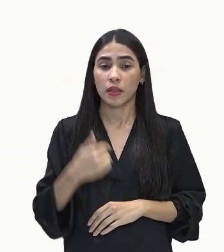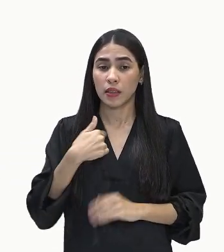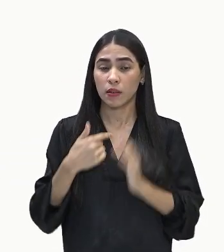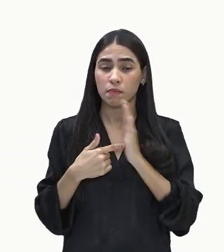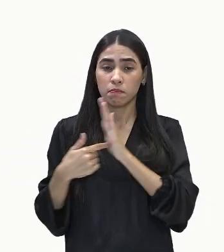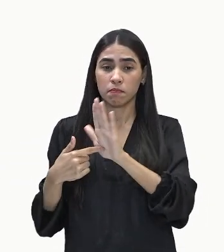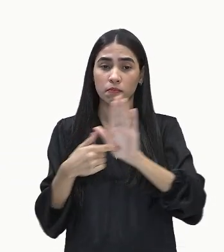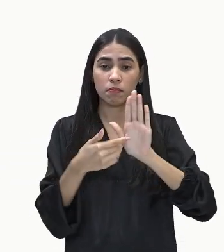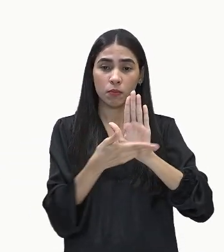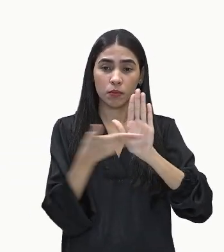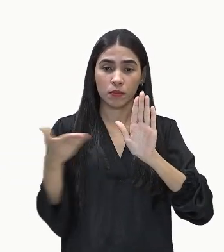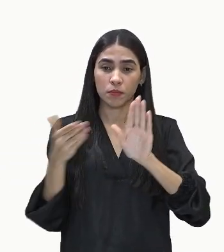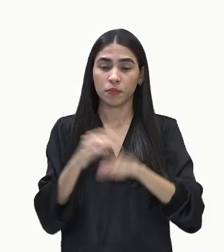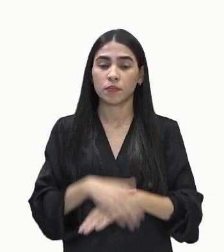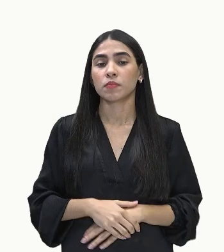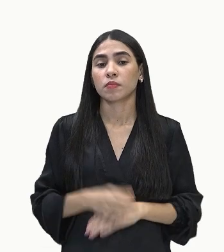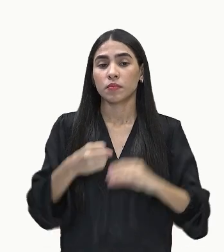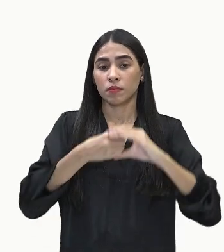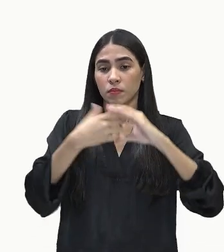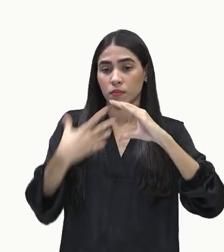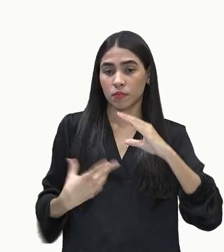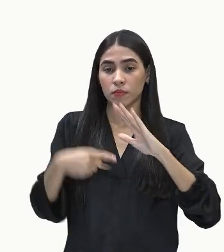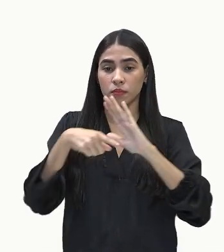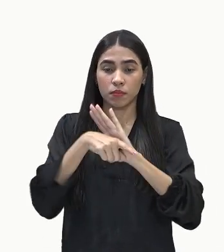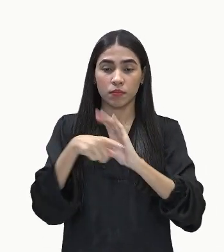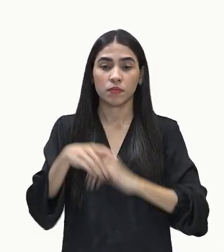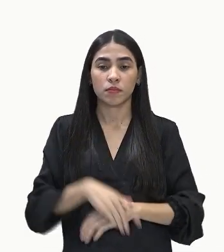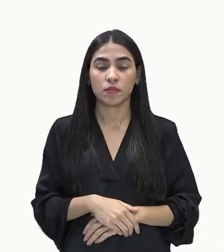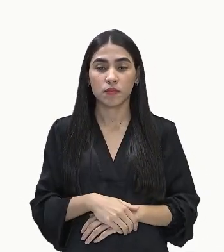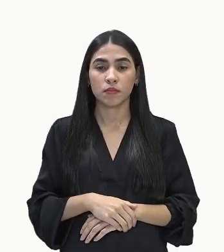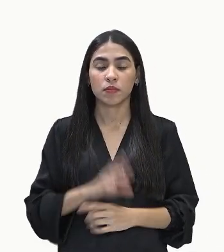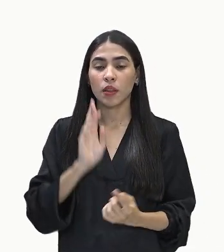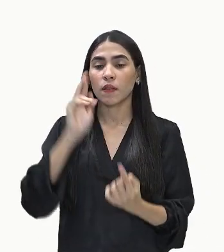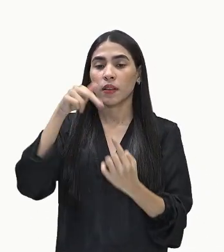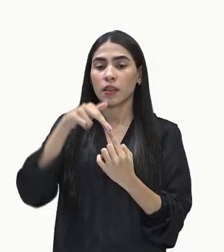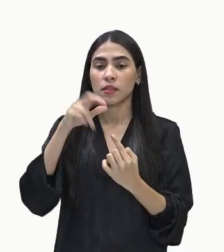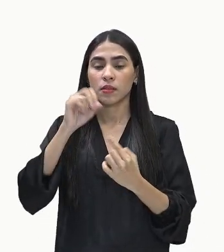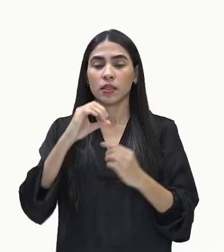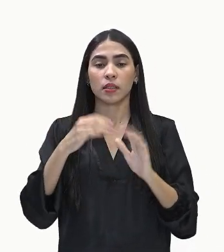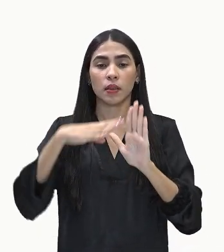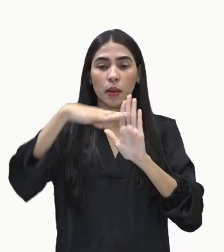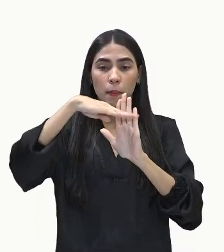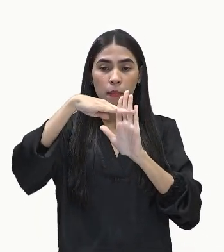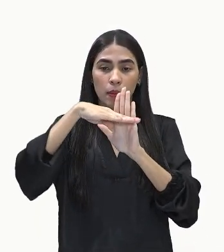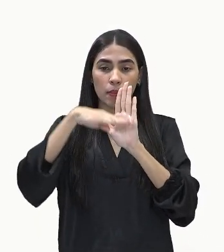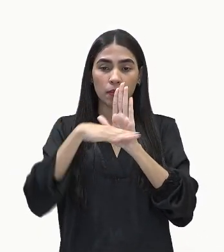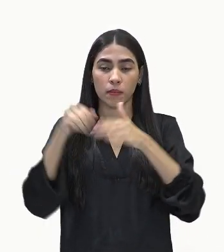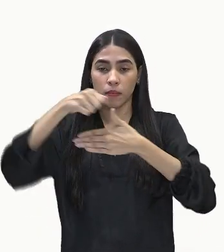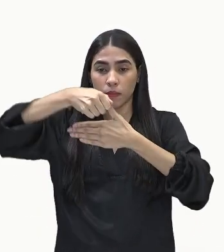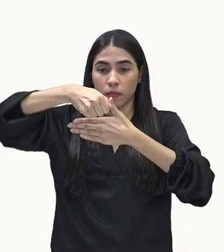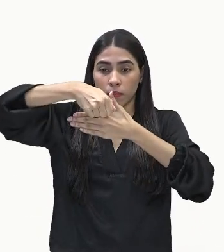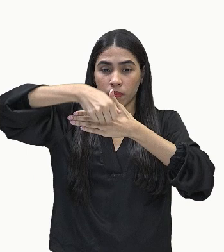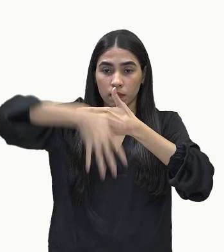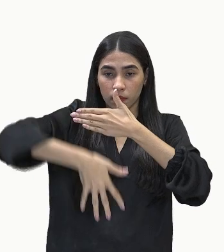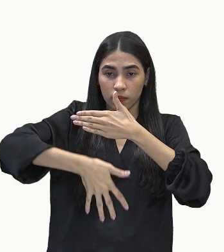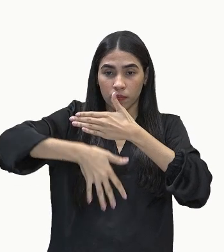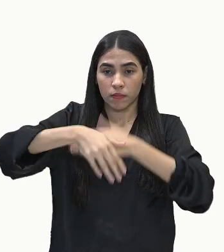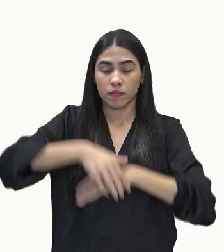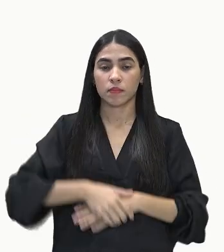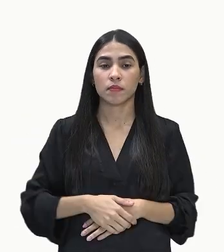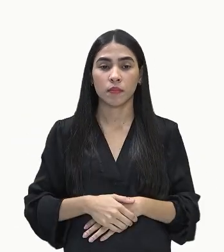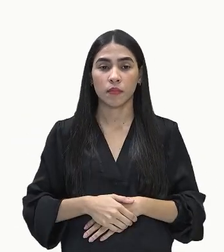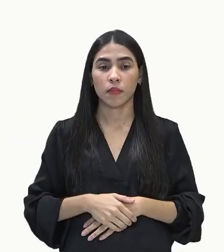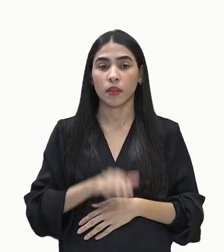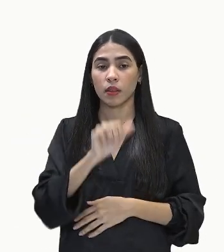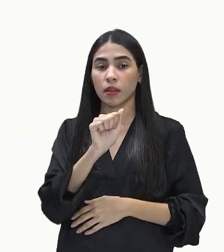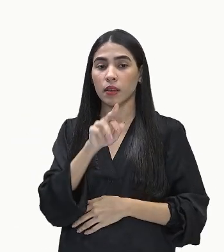para vocês aí as características delas no que diz respeito à classificação taxonômica. A primeira é a